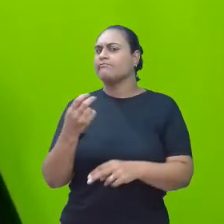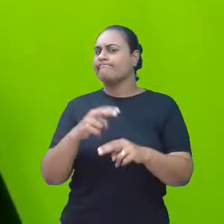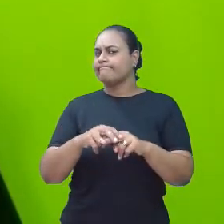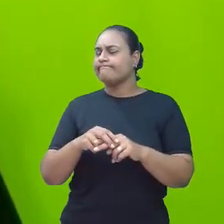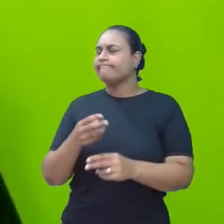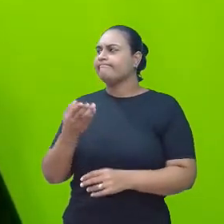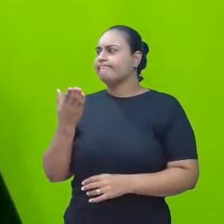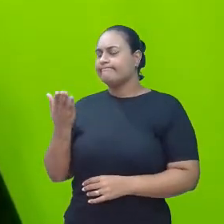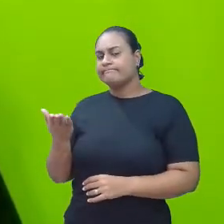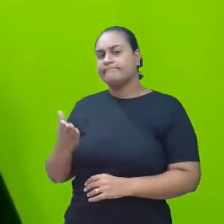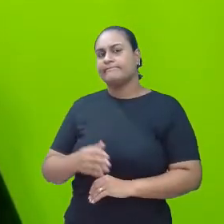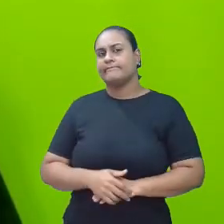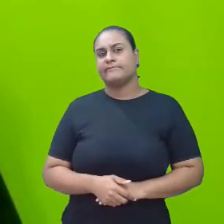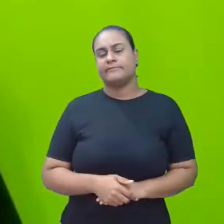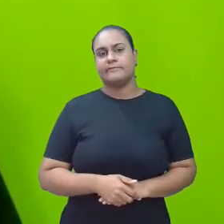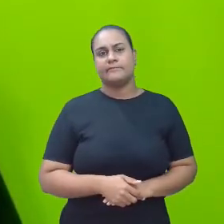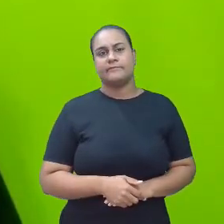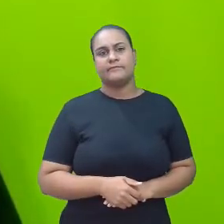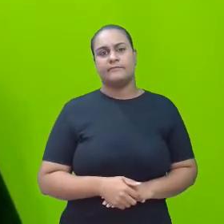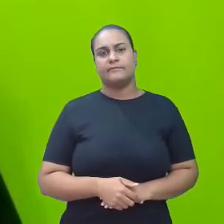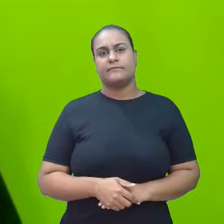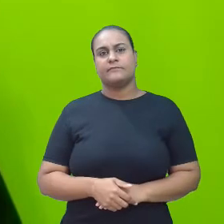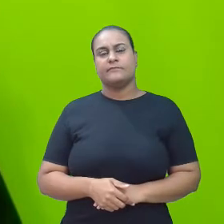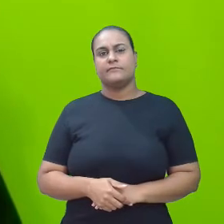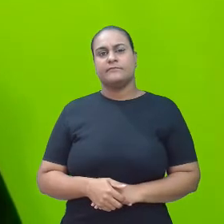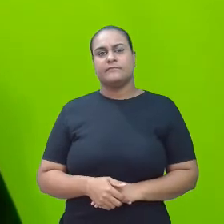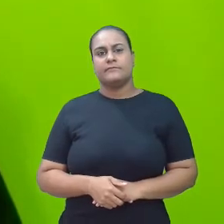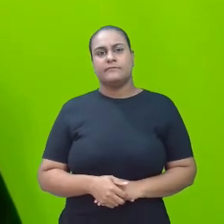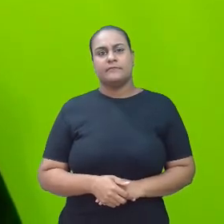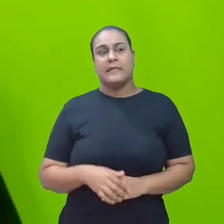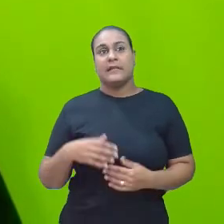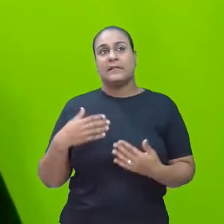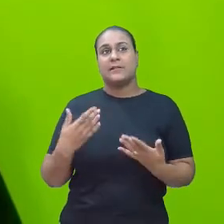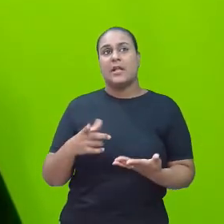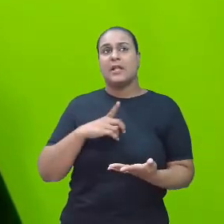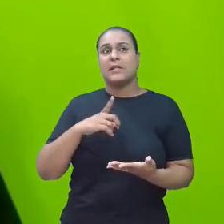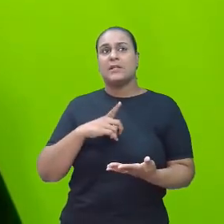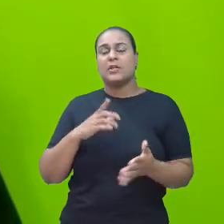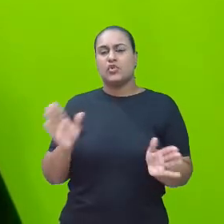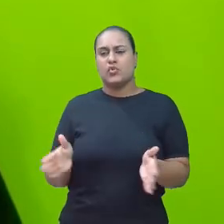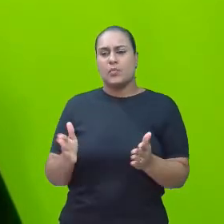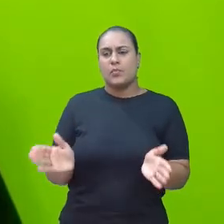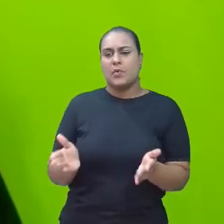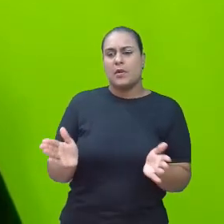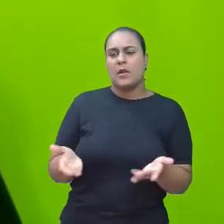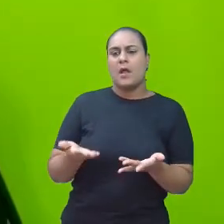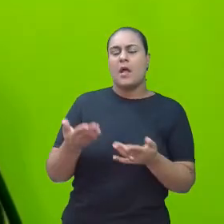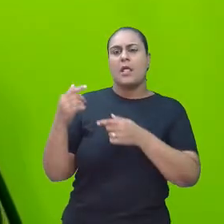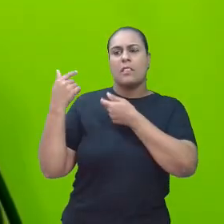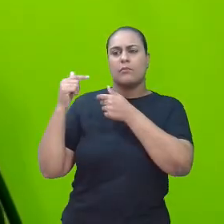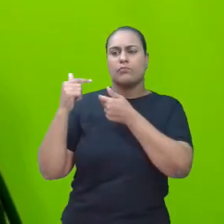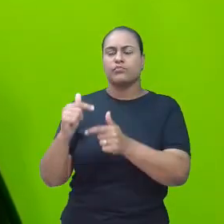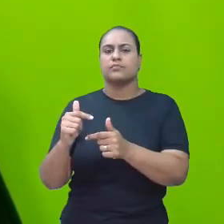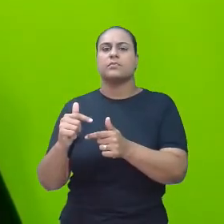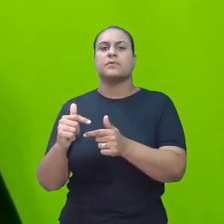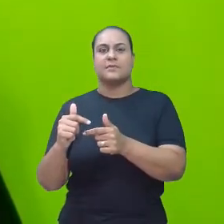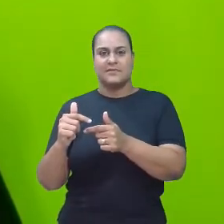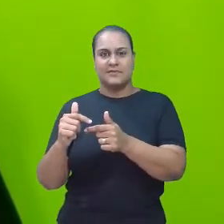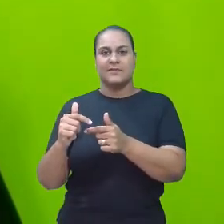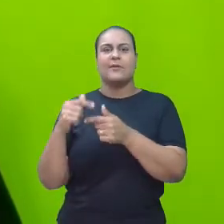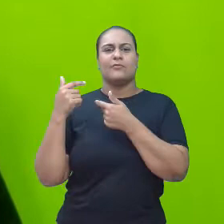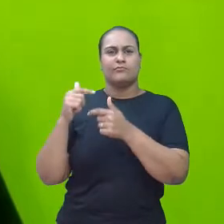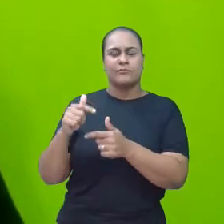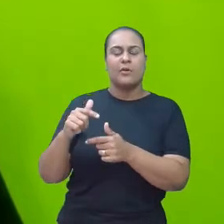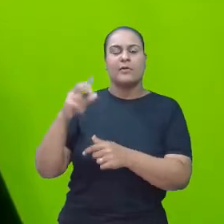ela tá ali tratando da raiz, tratando do alicerce, né? Daquilo que